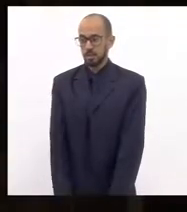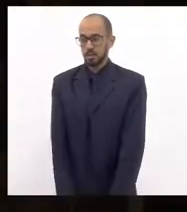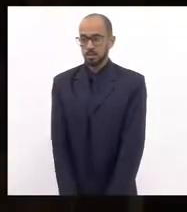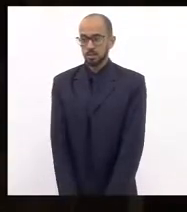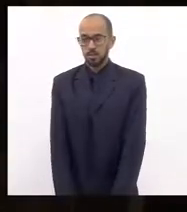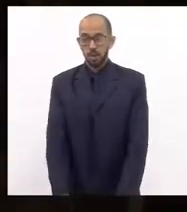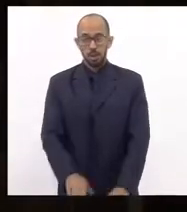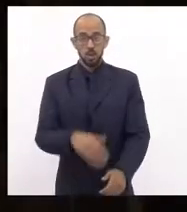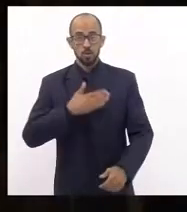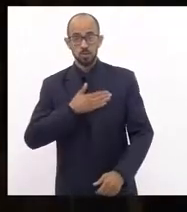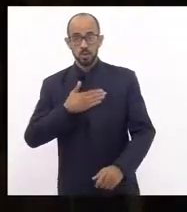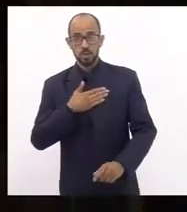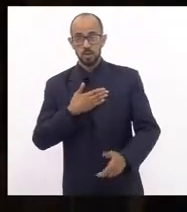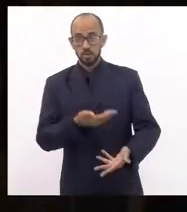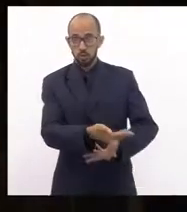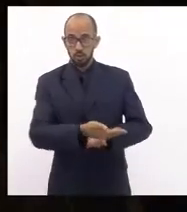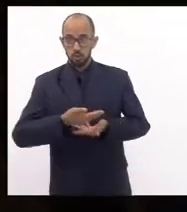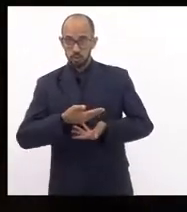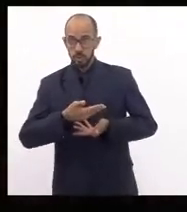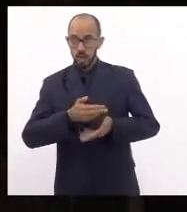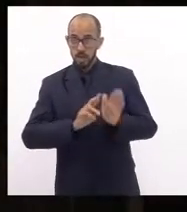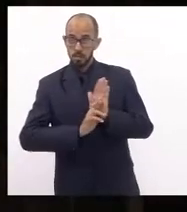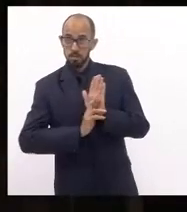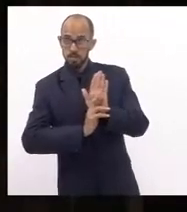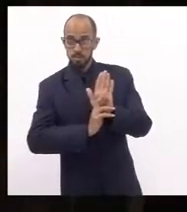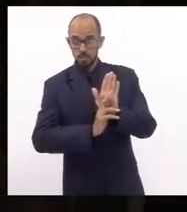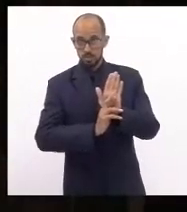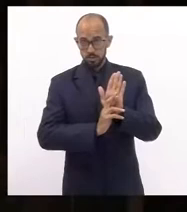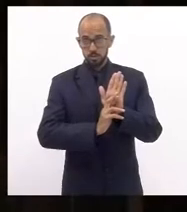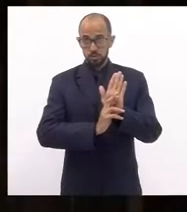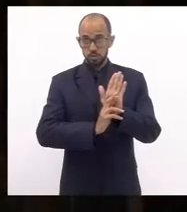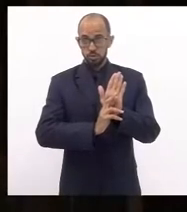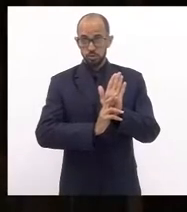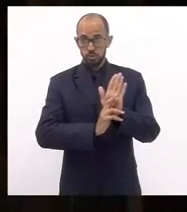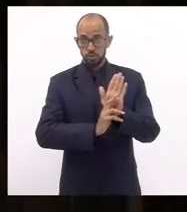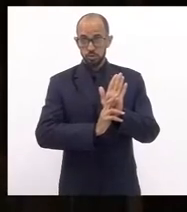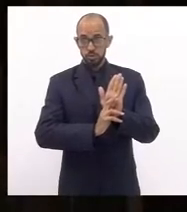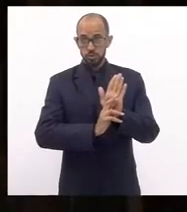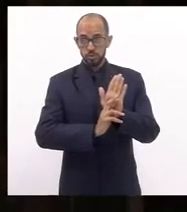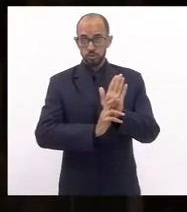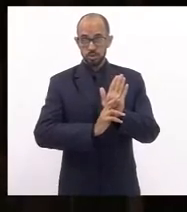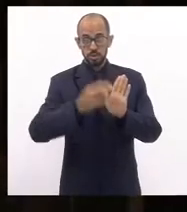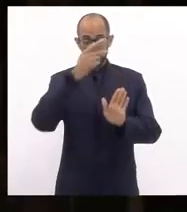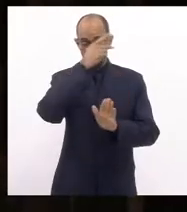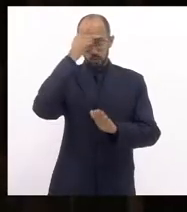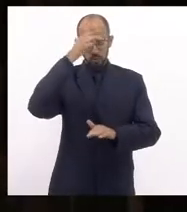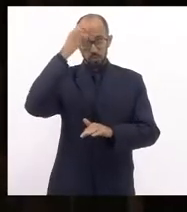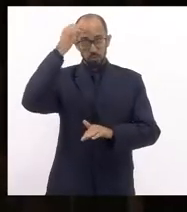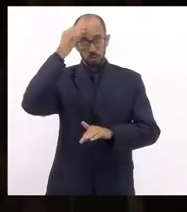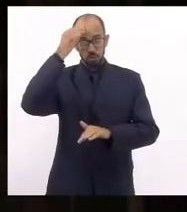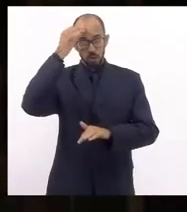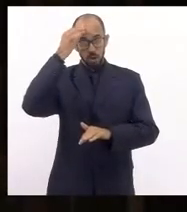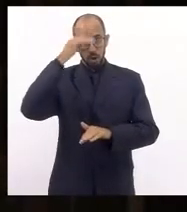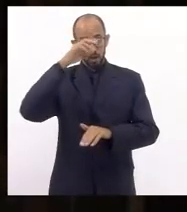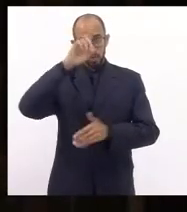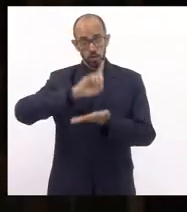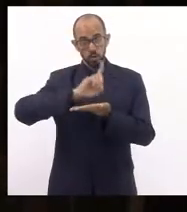Gostaria de convidar a representante dos Em Memória, doutora Kátia Bastos, para